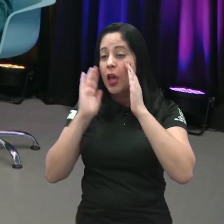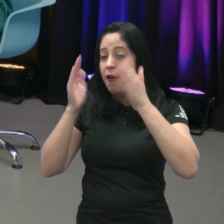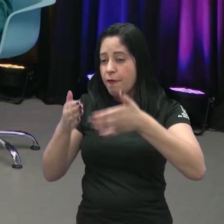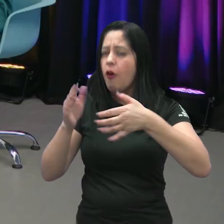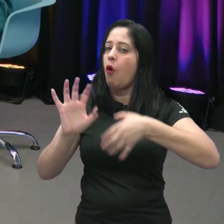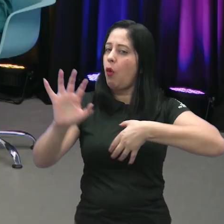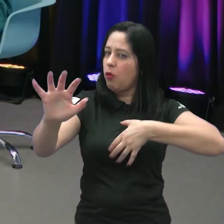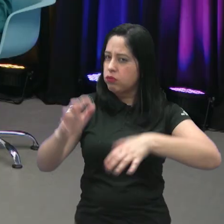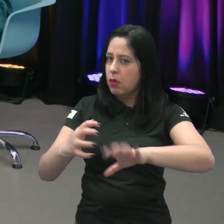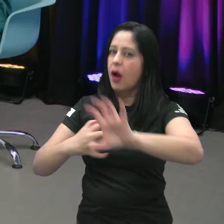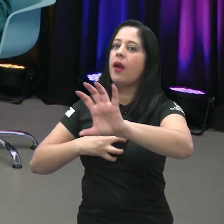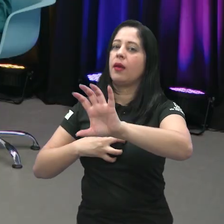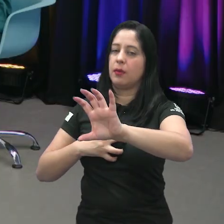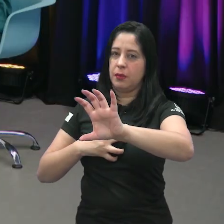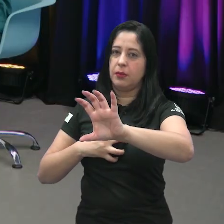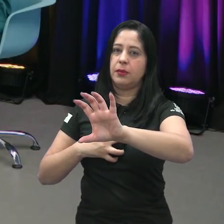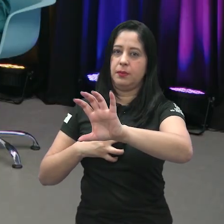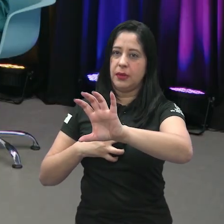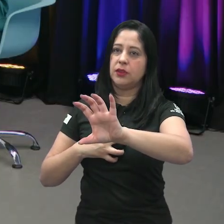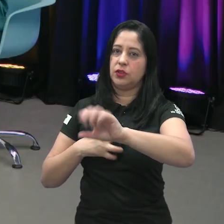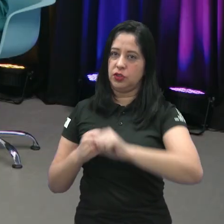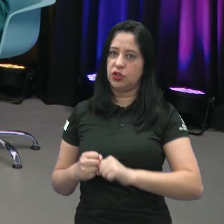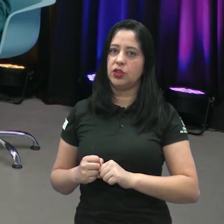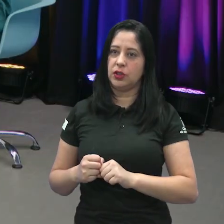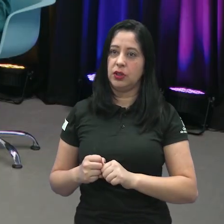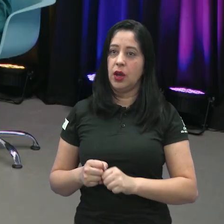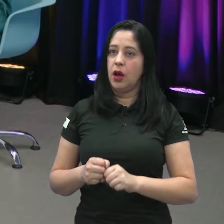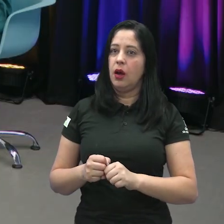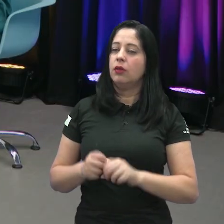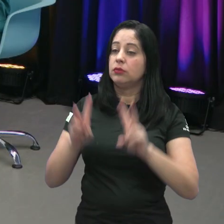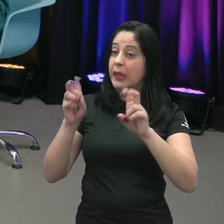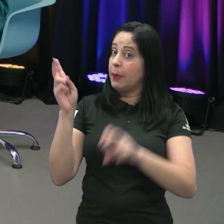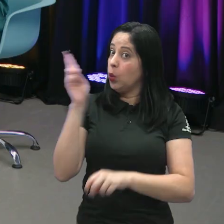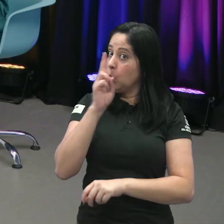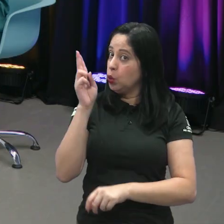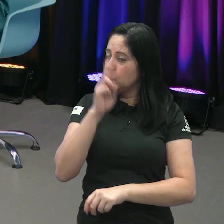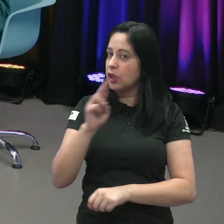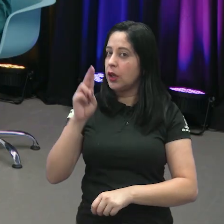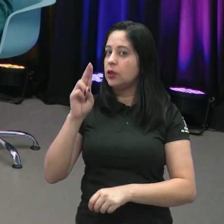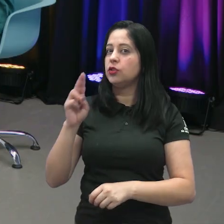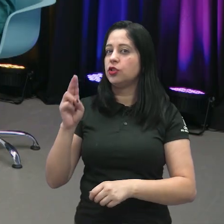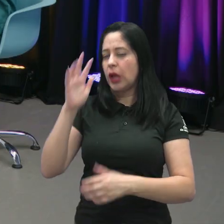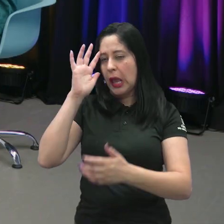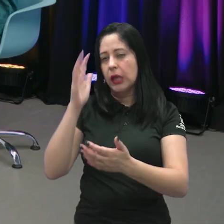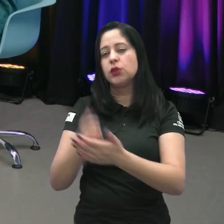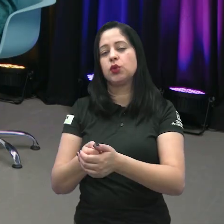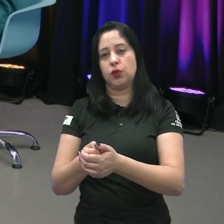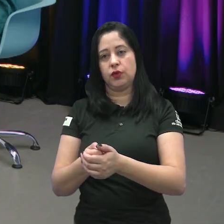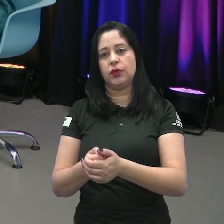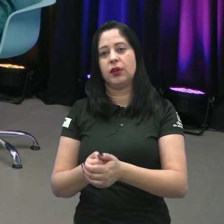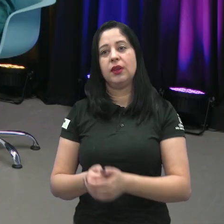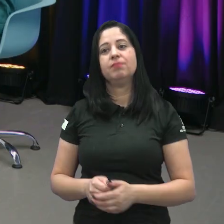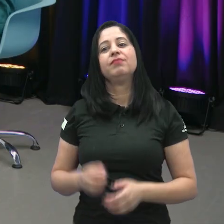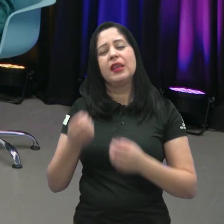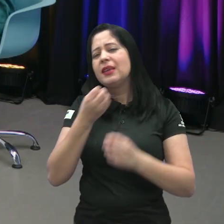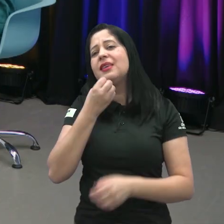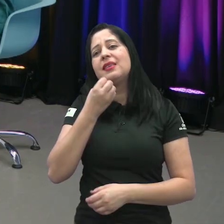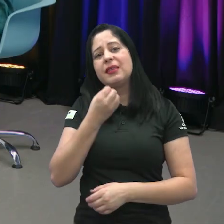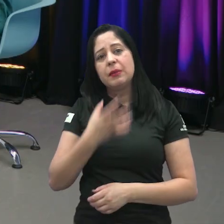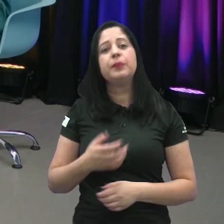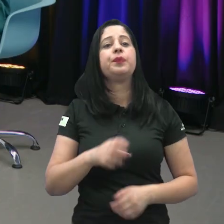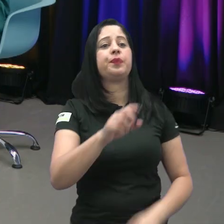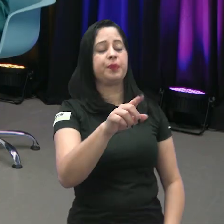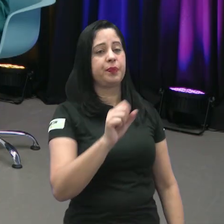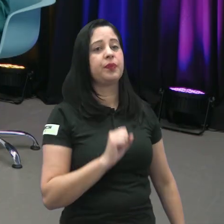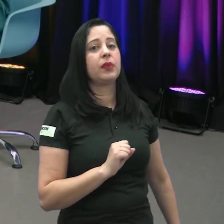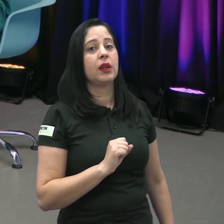esse olhar para a empatia, né? Para com a pessoa, para ver se a questão é mais urgente, né? Sim. Então que bom, né? Que tem esse canal hoje